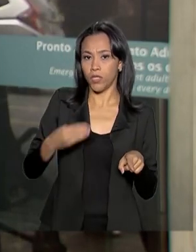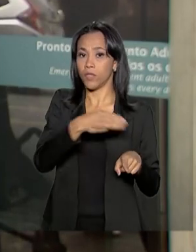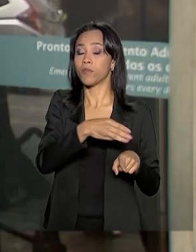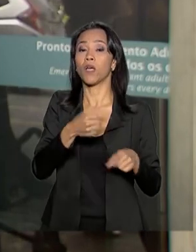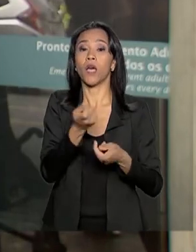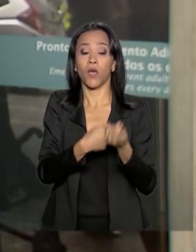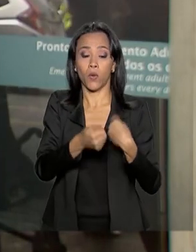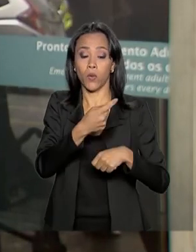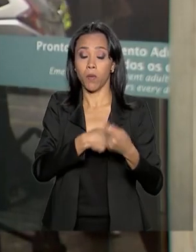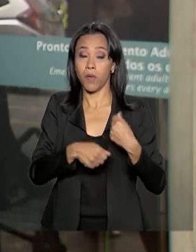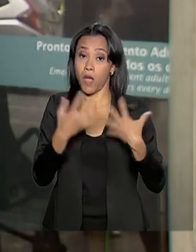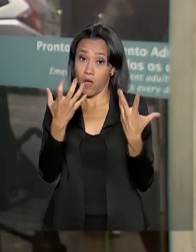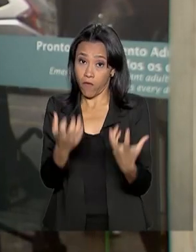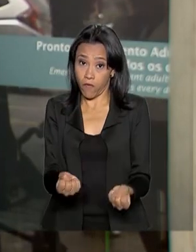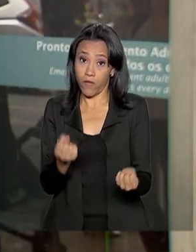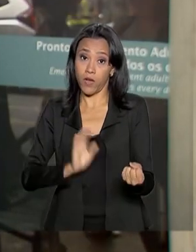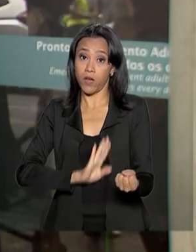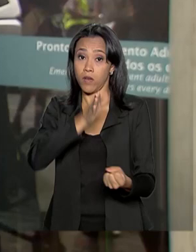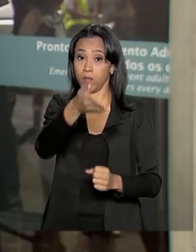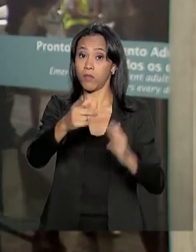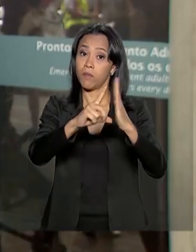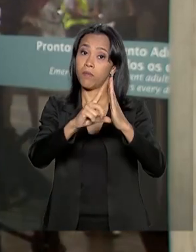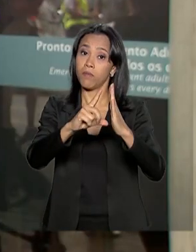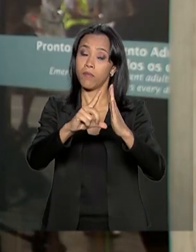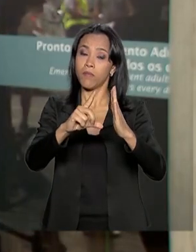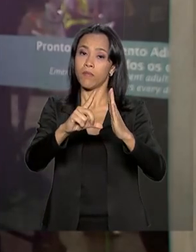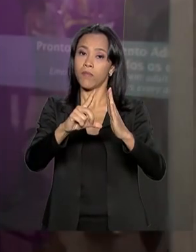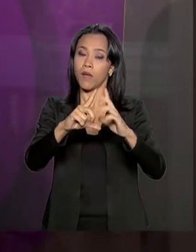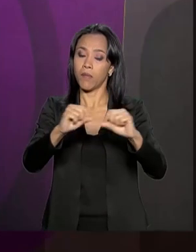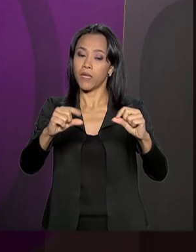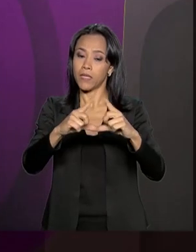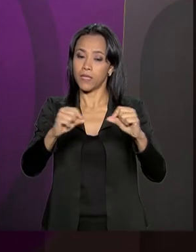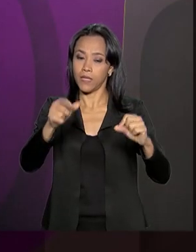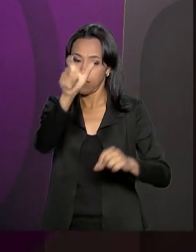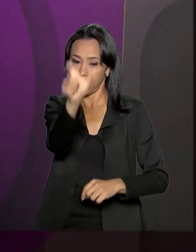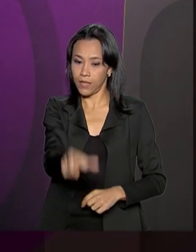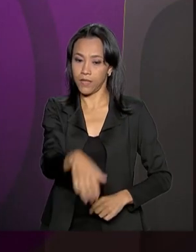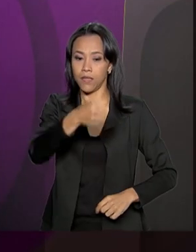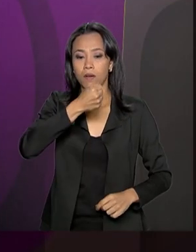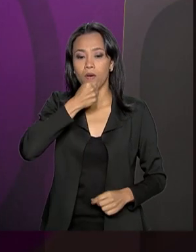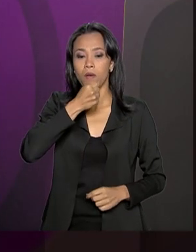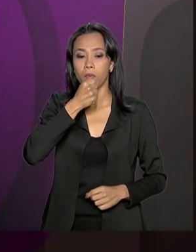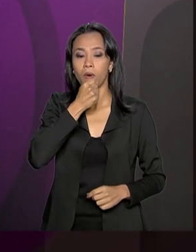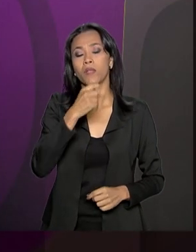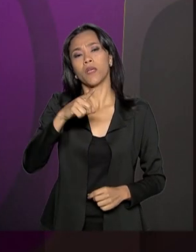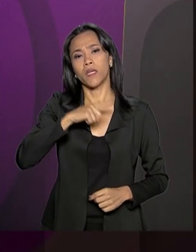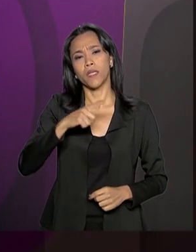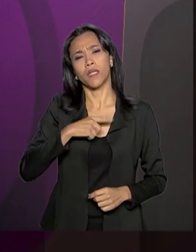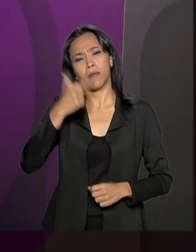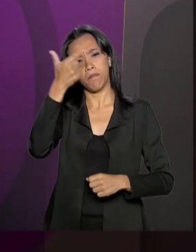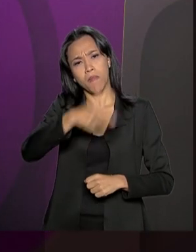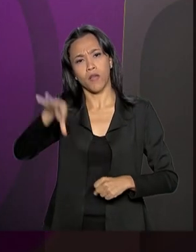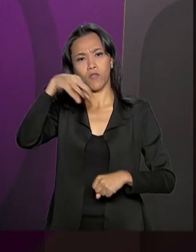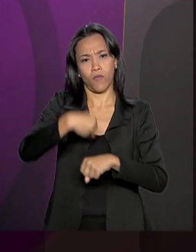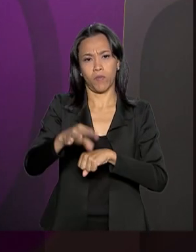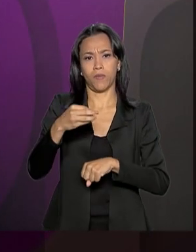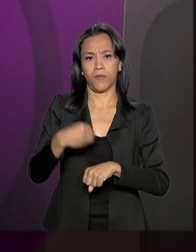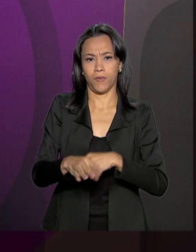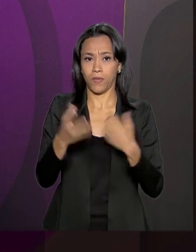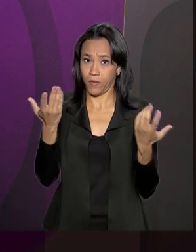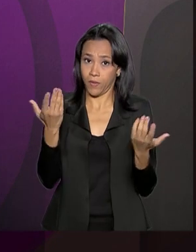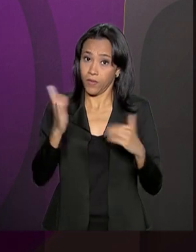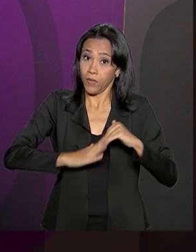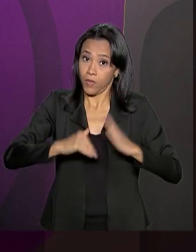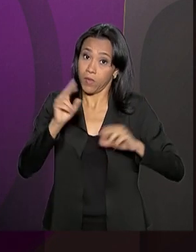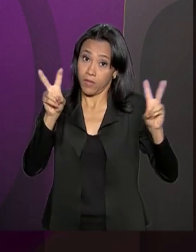guedes vamos então à brasília com repórter luciana collares de holanda que tem mais informações a respeito desse